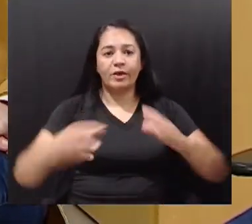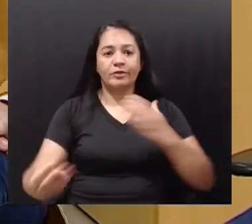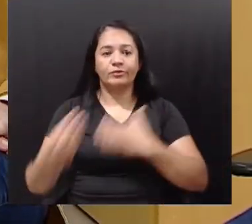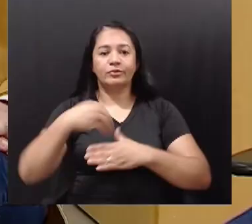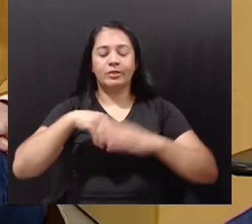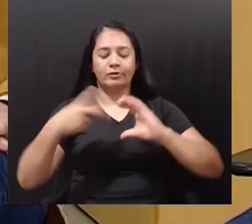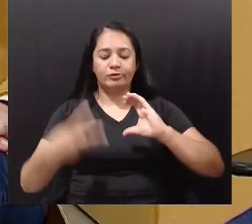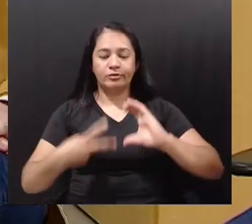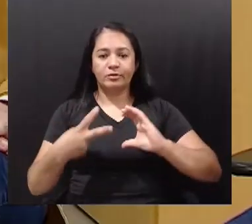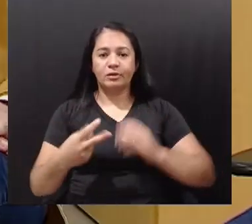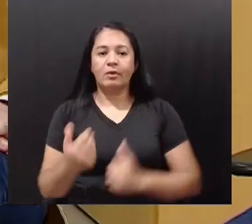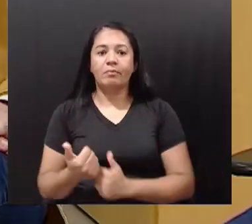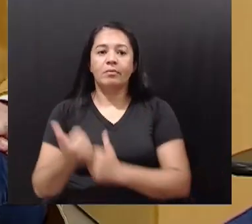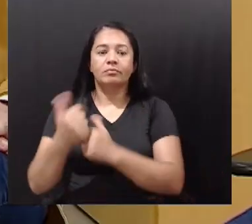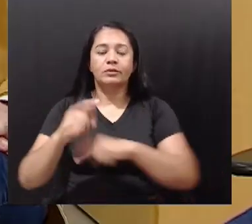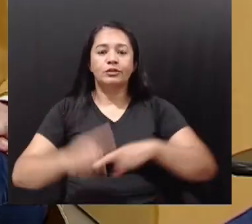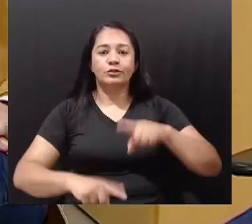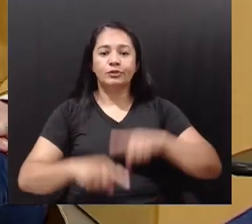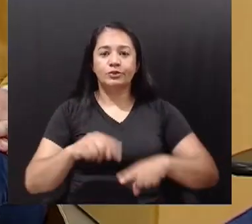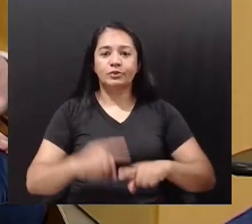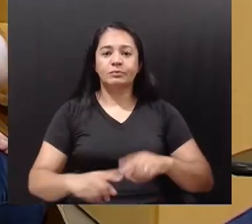necessidade de material da instituição.